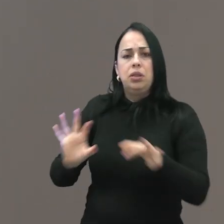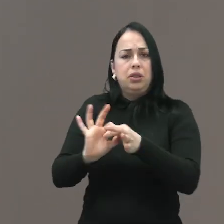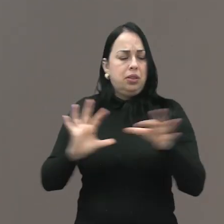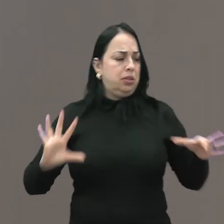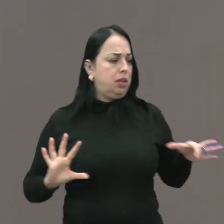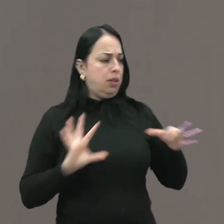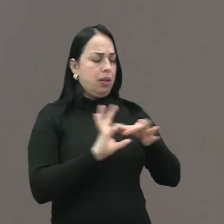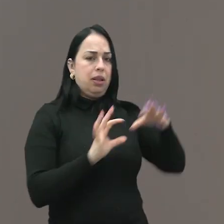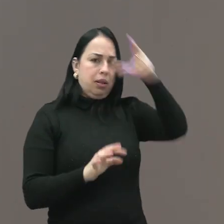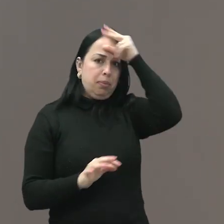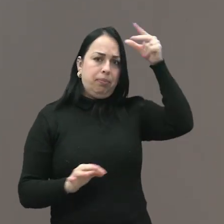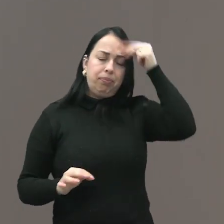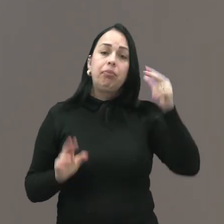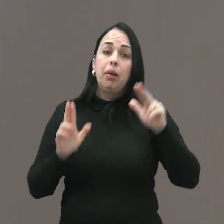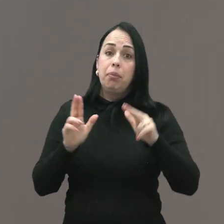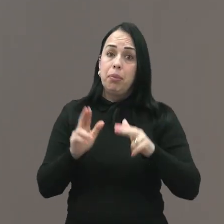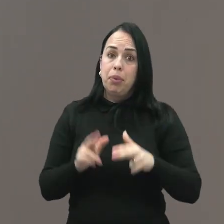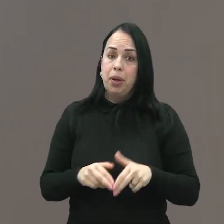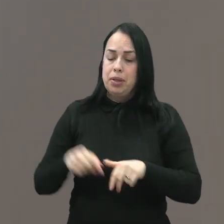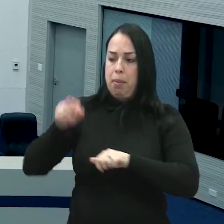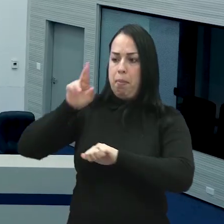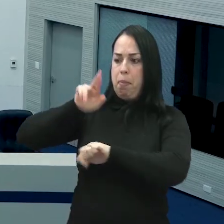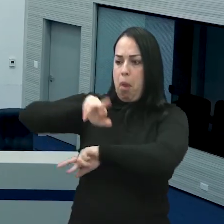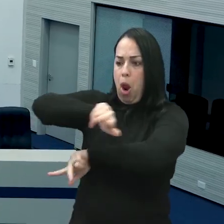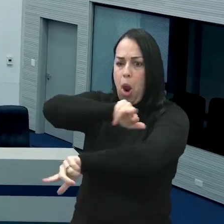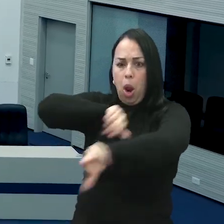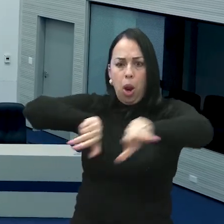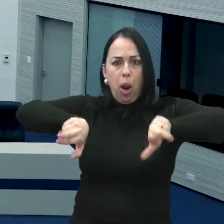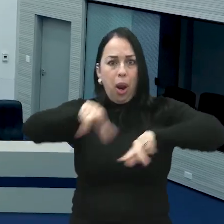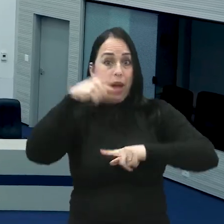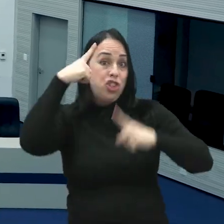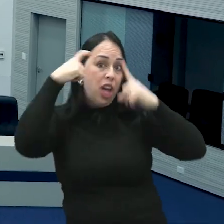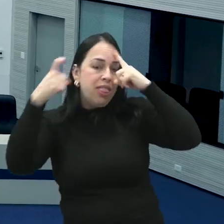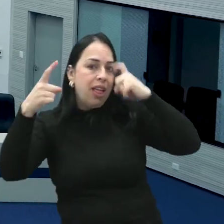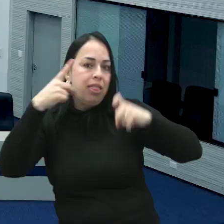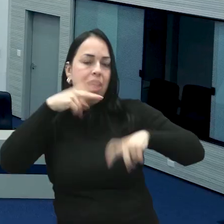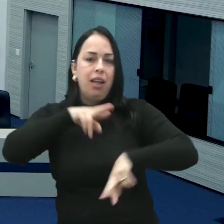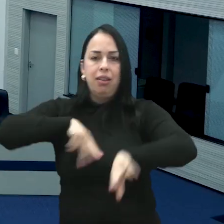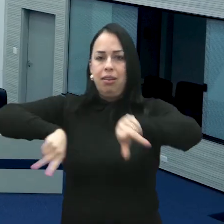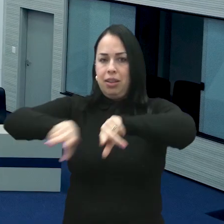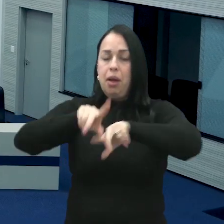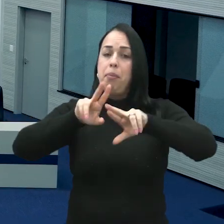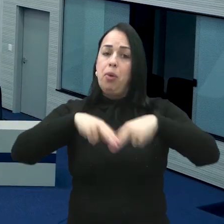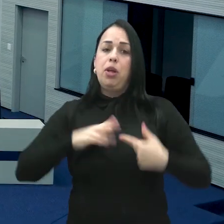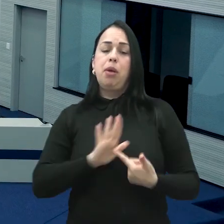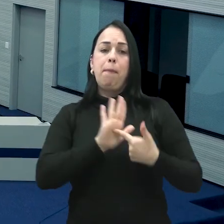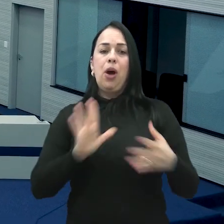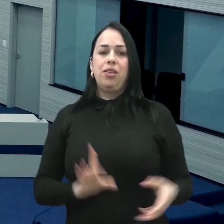participativa, junto também com o Legislativo e o Poder Executivo. E justamente na pluralidade de ideias